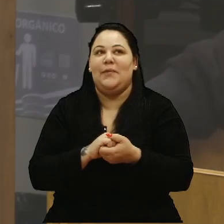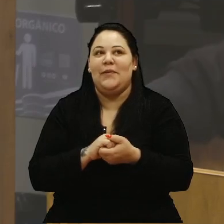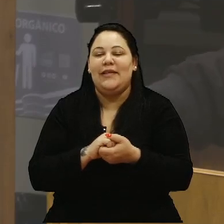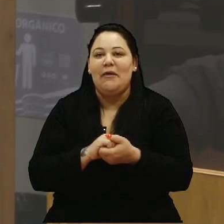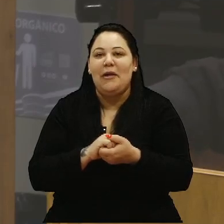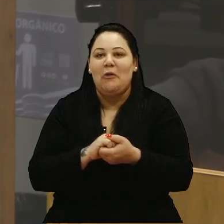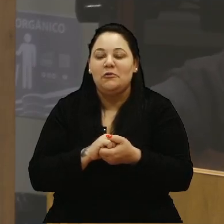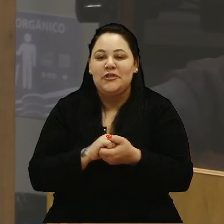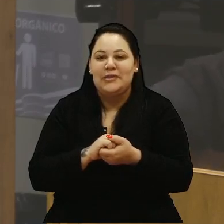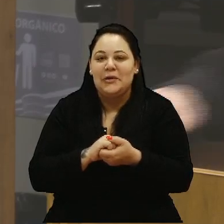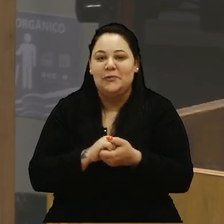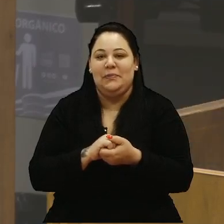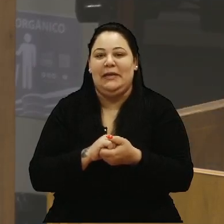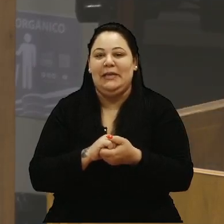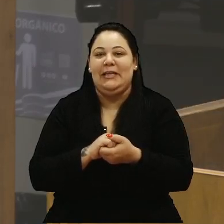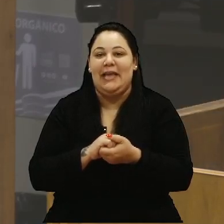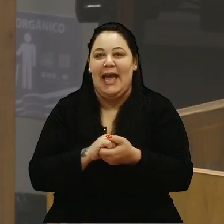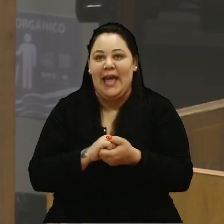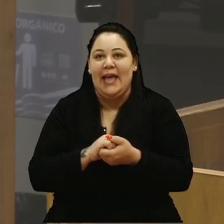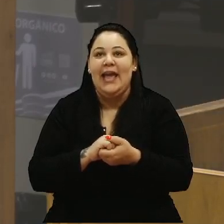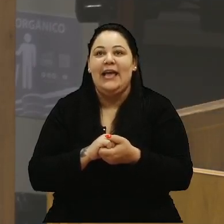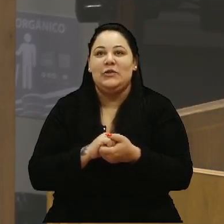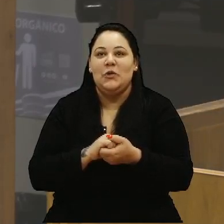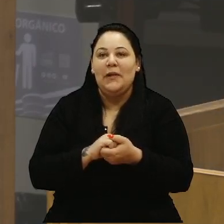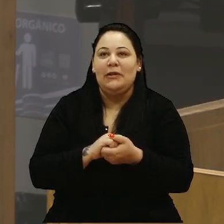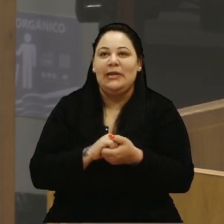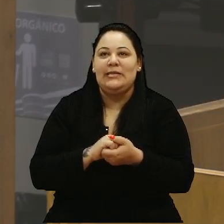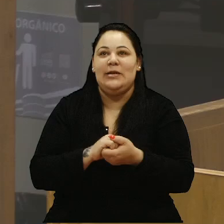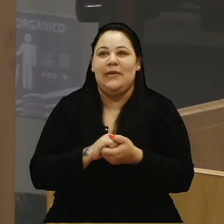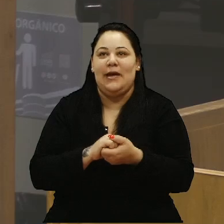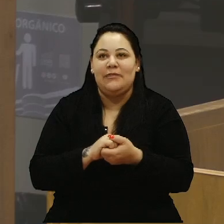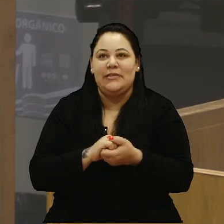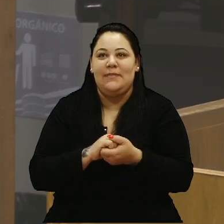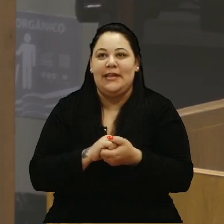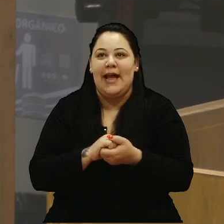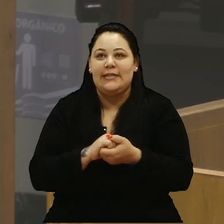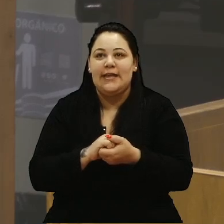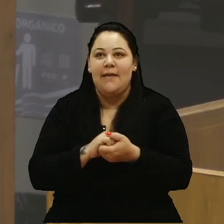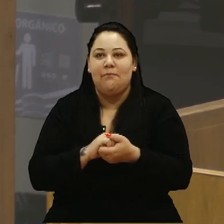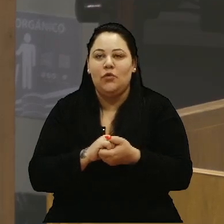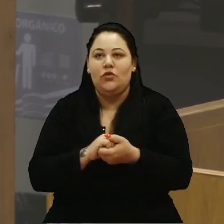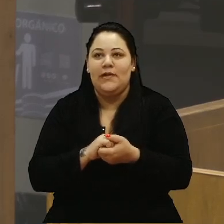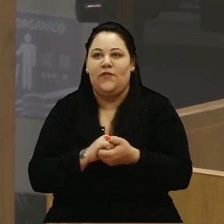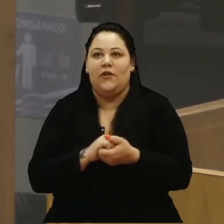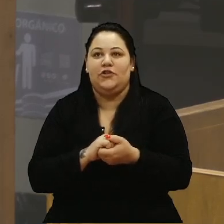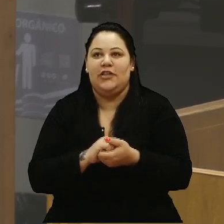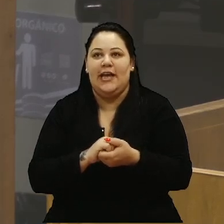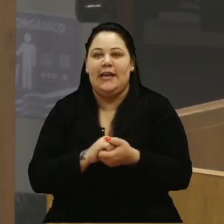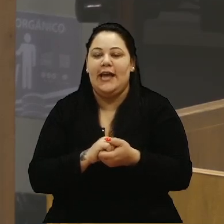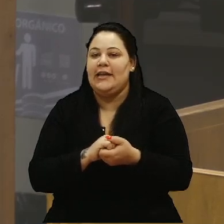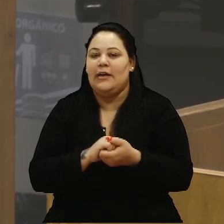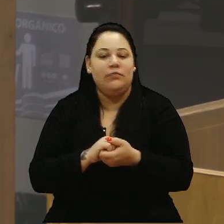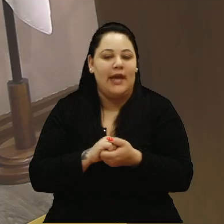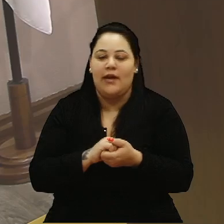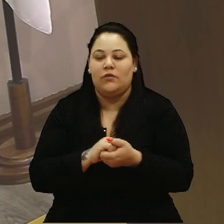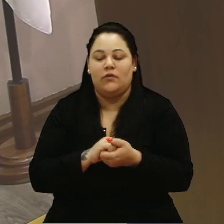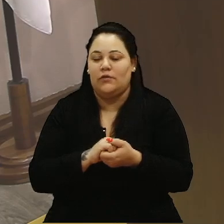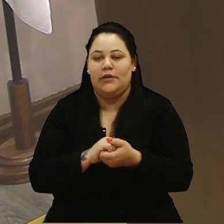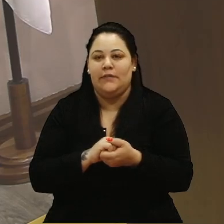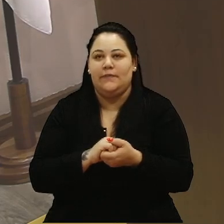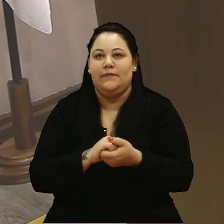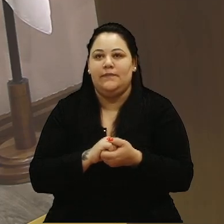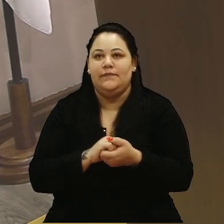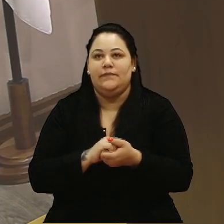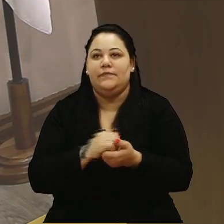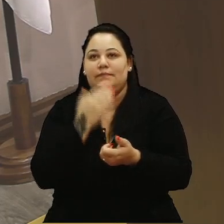vereador Iago Morante. quero fazer uma correção. Eu acabei